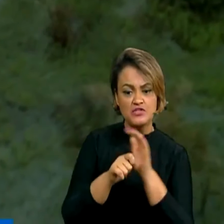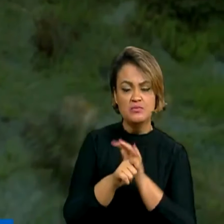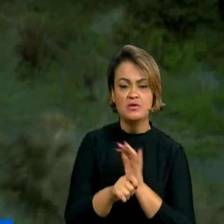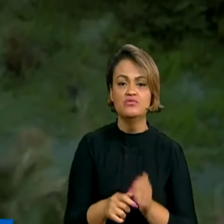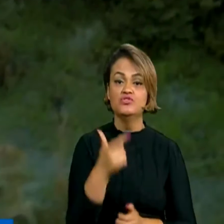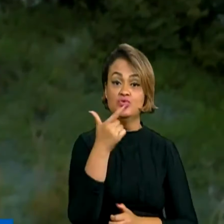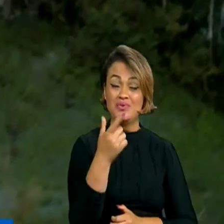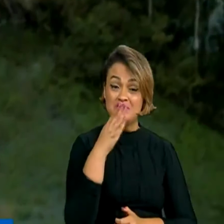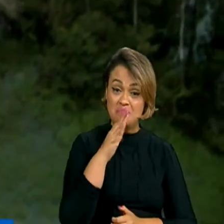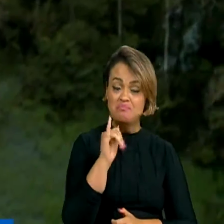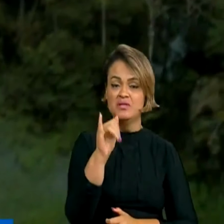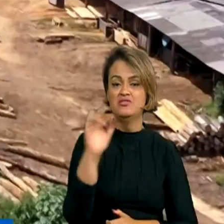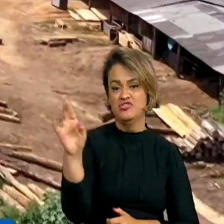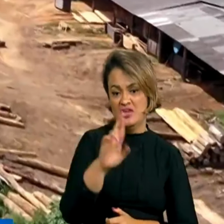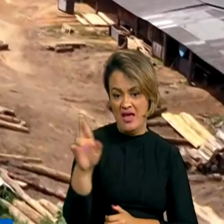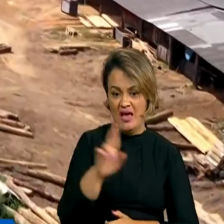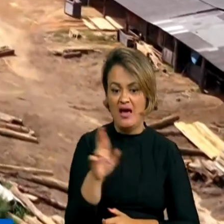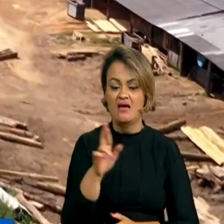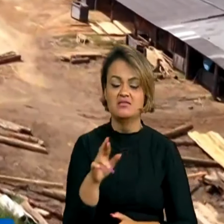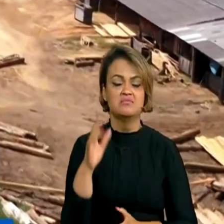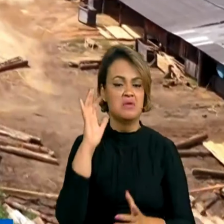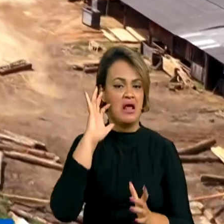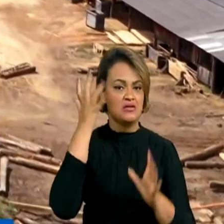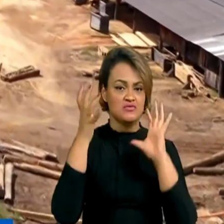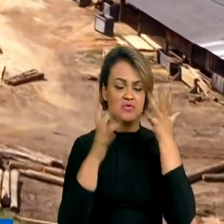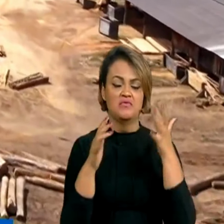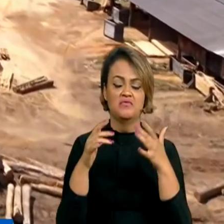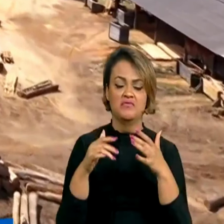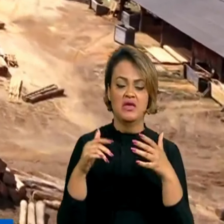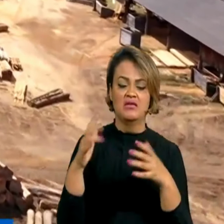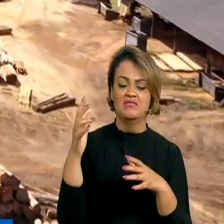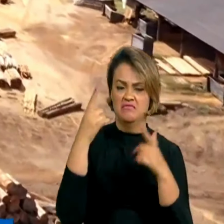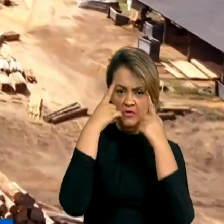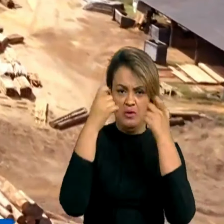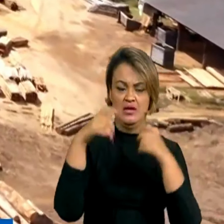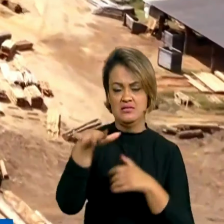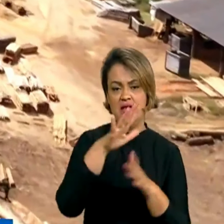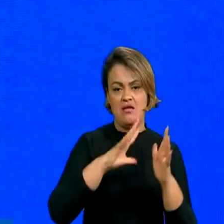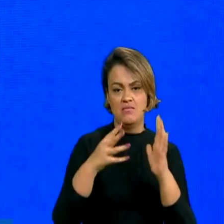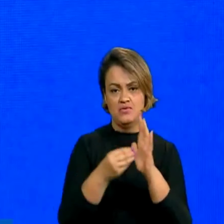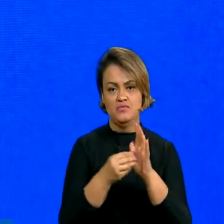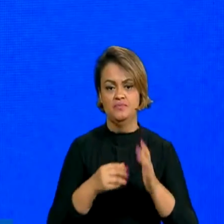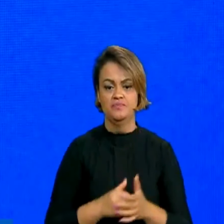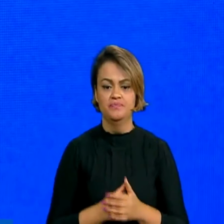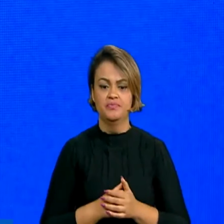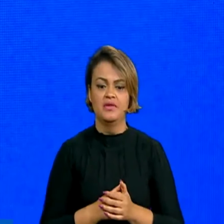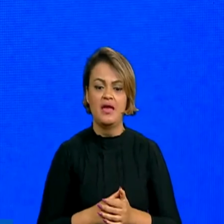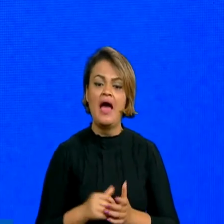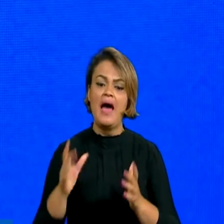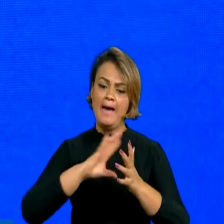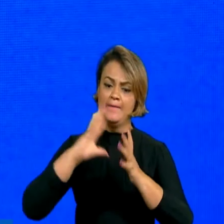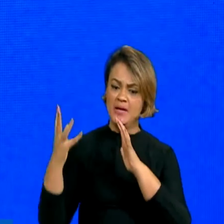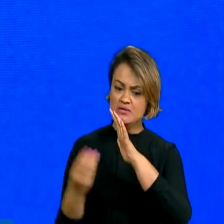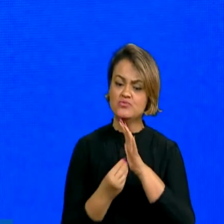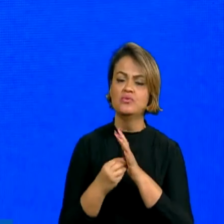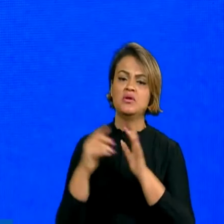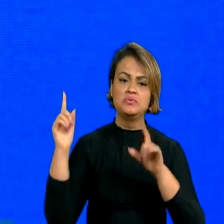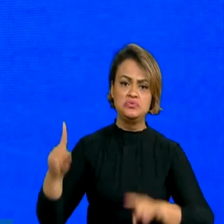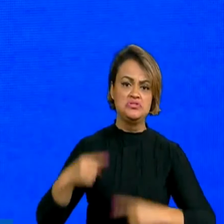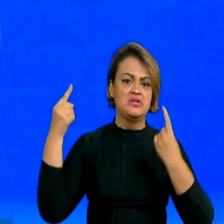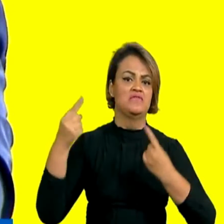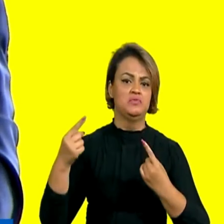de R$2 bilhões para combater a escalada de violência na Amazônia. A Amazônia é um